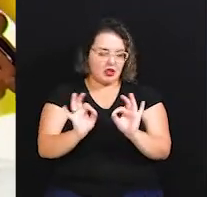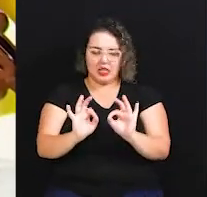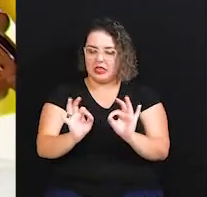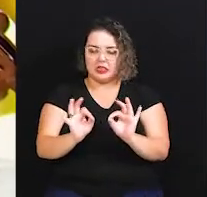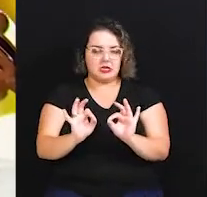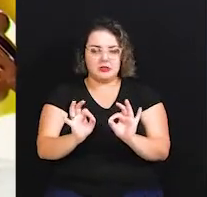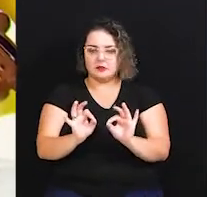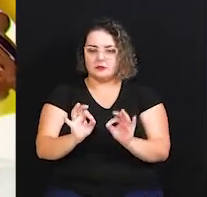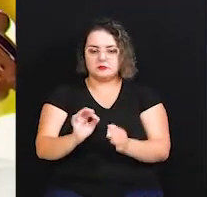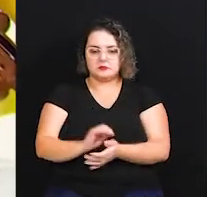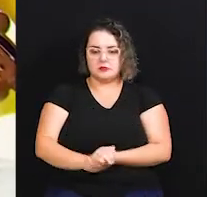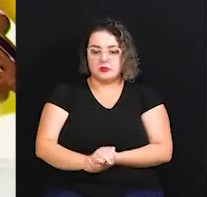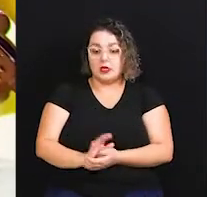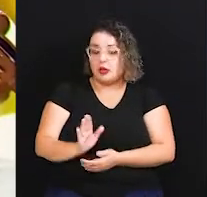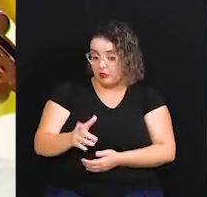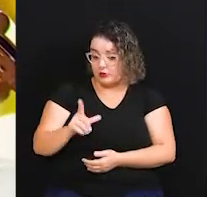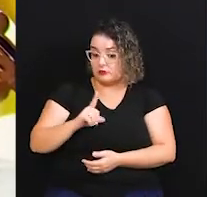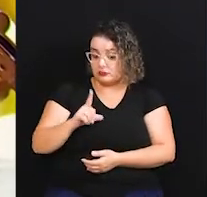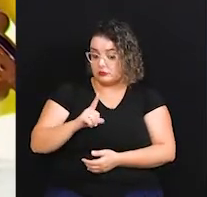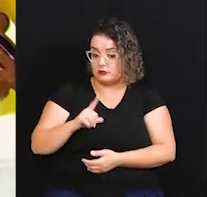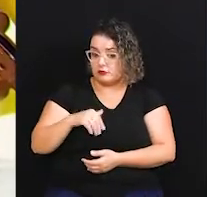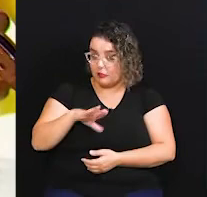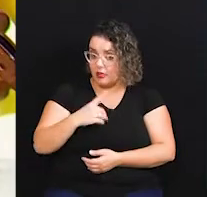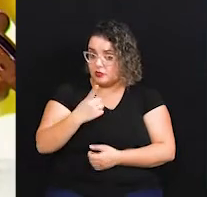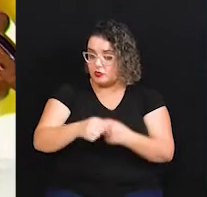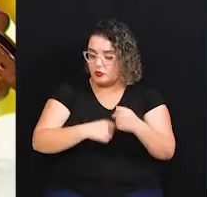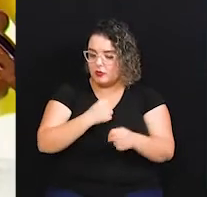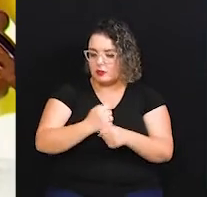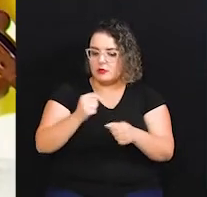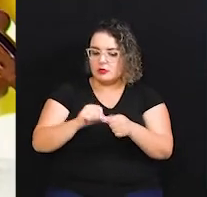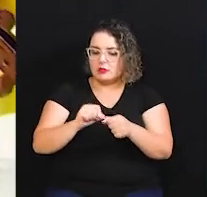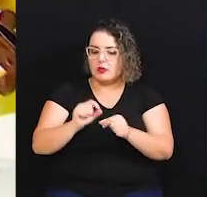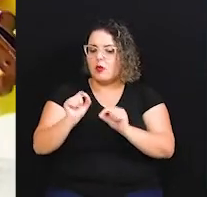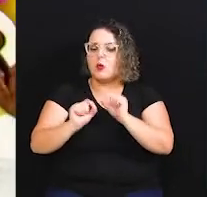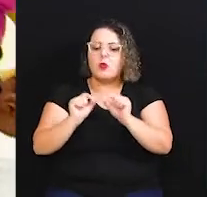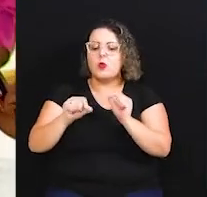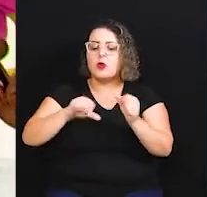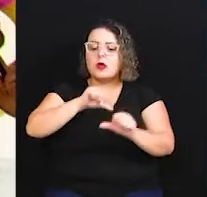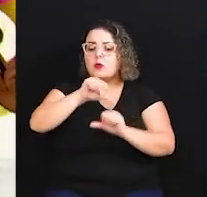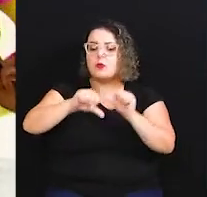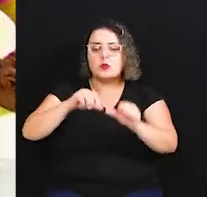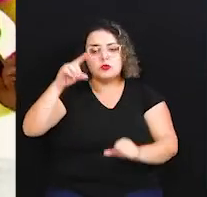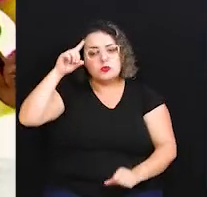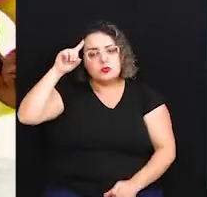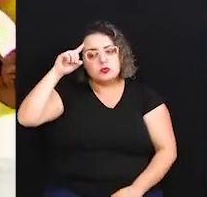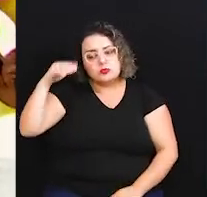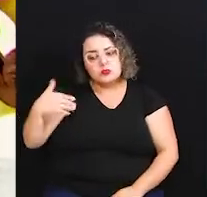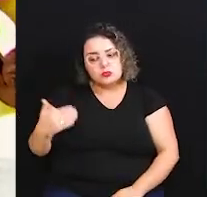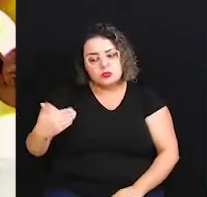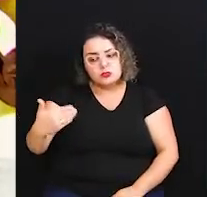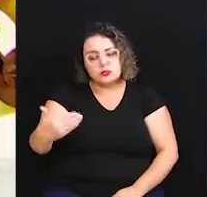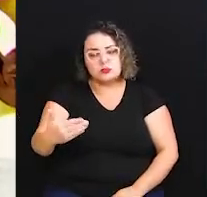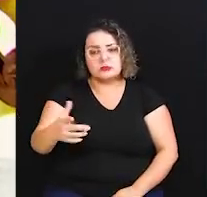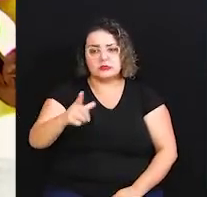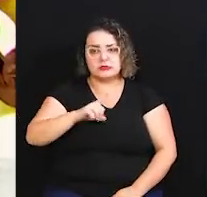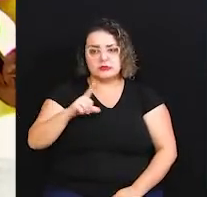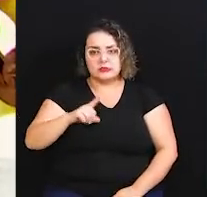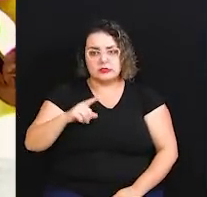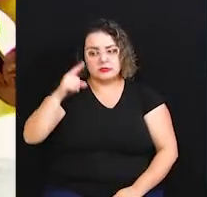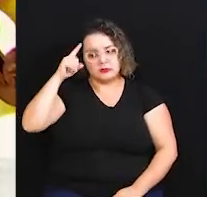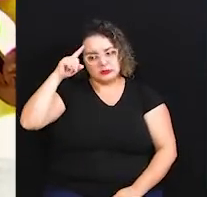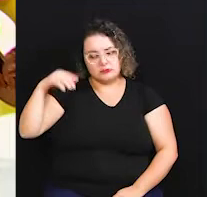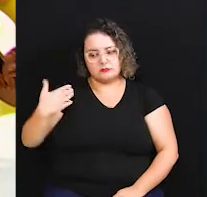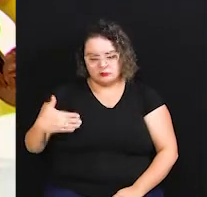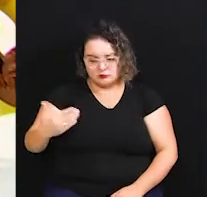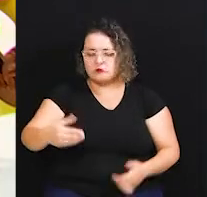nenhum. E agora que você já tem aí mais de 1 ano fazendo, o que mudou no teu dia a dia? Agora que você tem essa